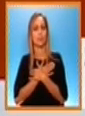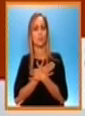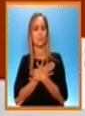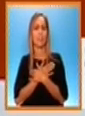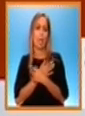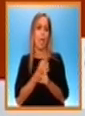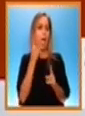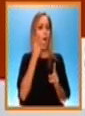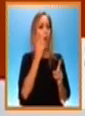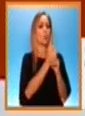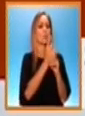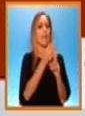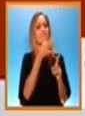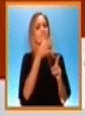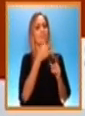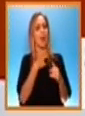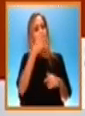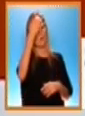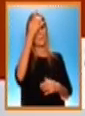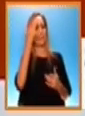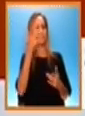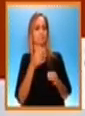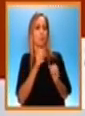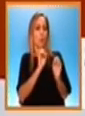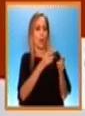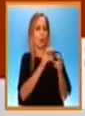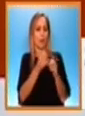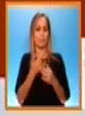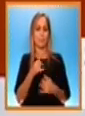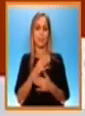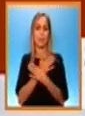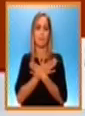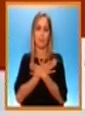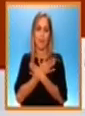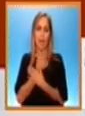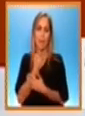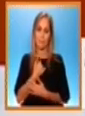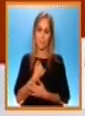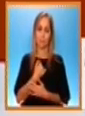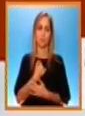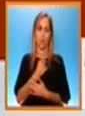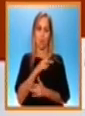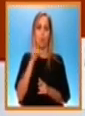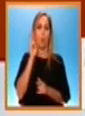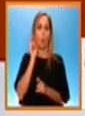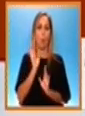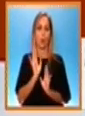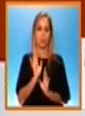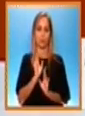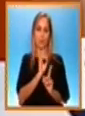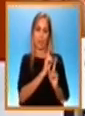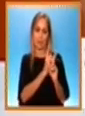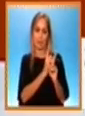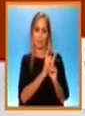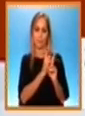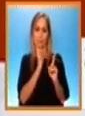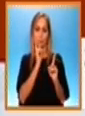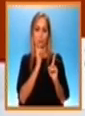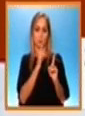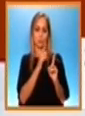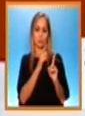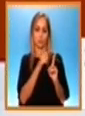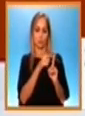dos conhecidos, posso eu bem. Com os comentários dos amigos, são estes comentários que eu ouço. E são a eles que eu ligo, como foi o teu